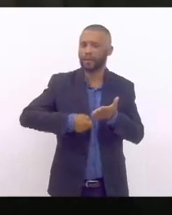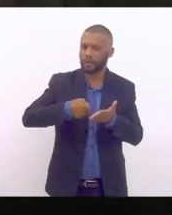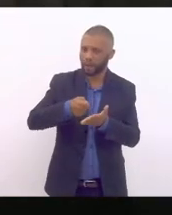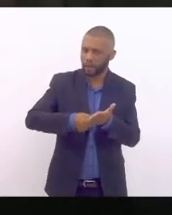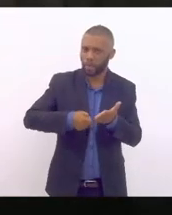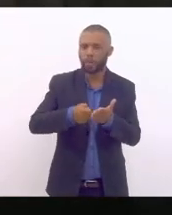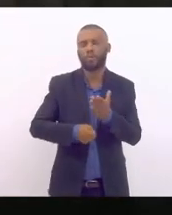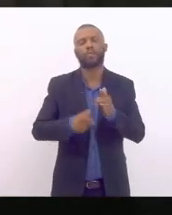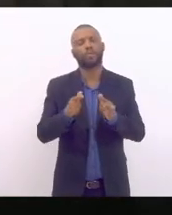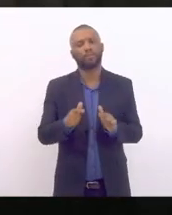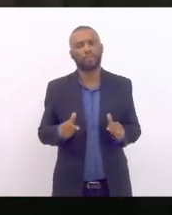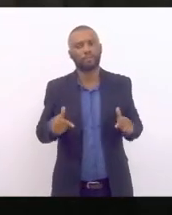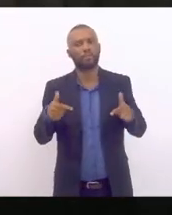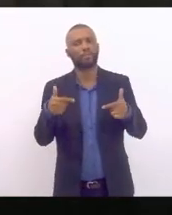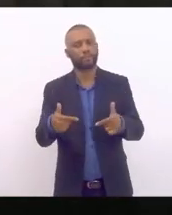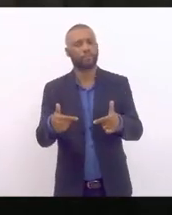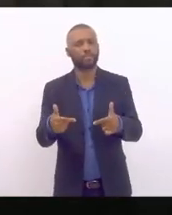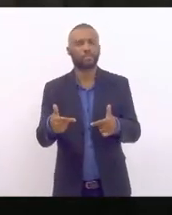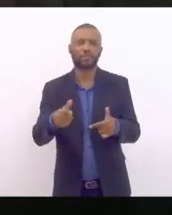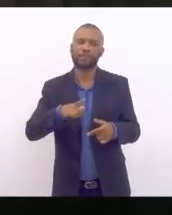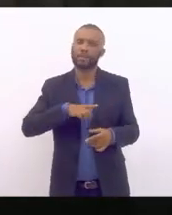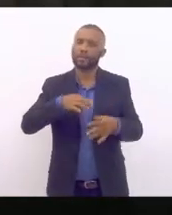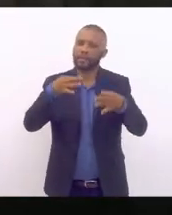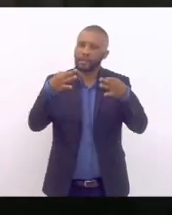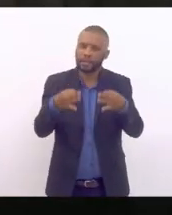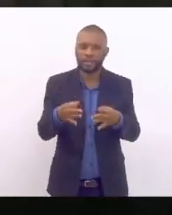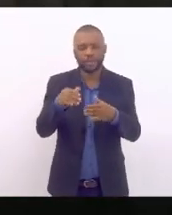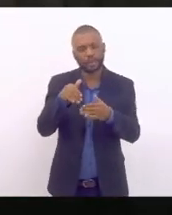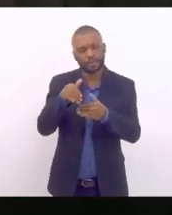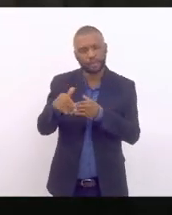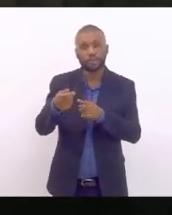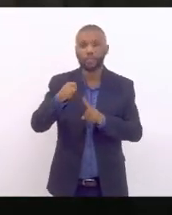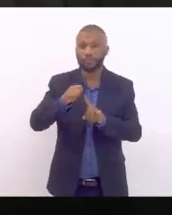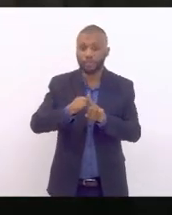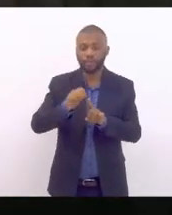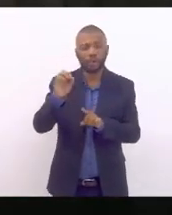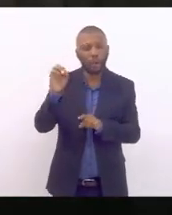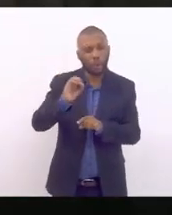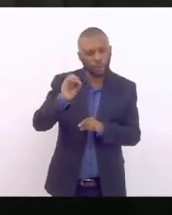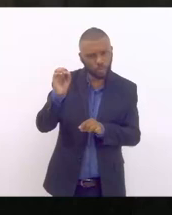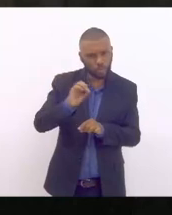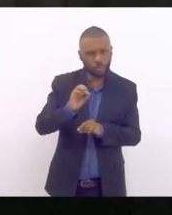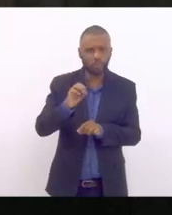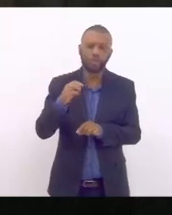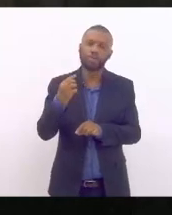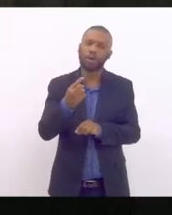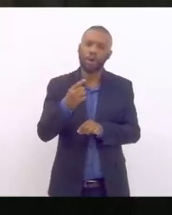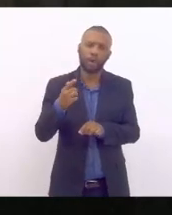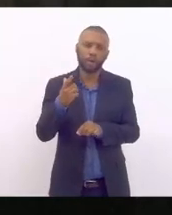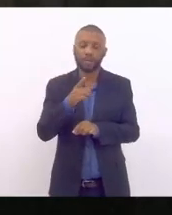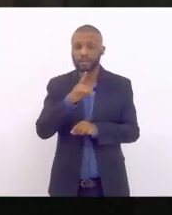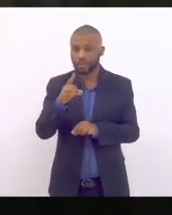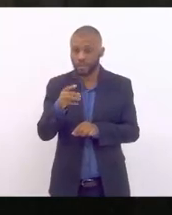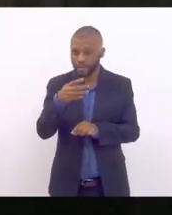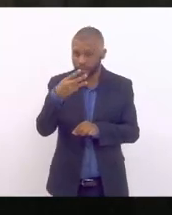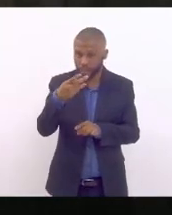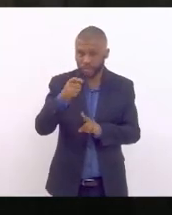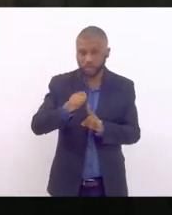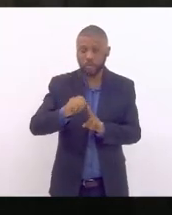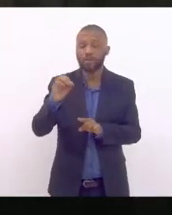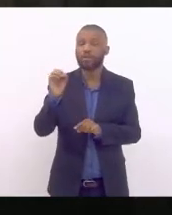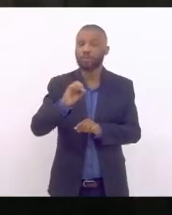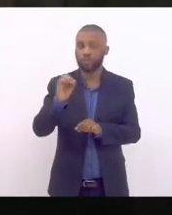luta para esse enfrentamento e com certeza a partir de novembro de outubro no dia Três de Outubro